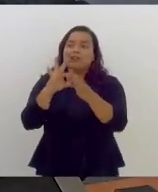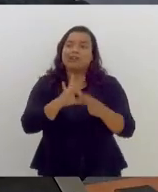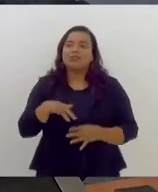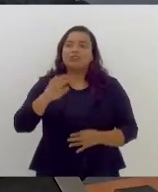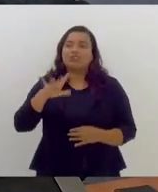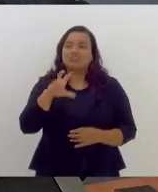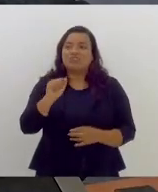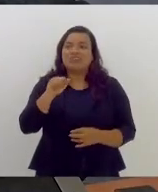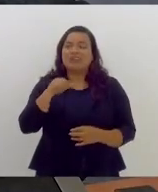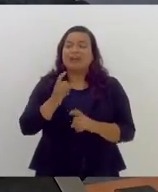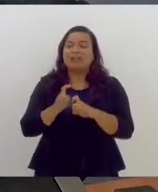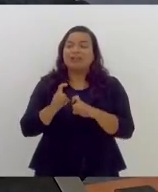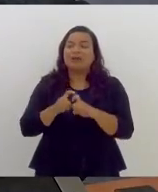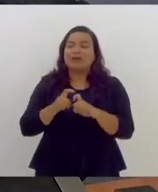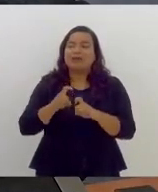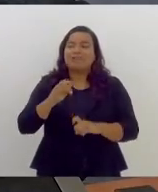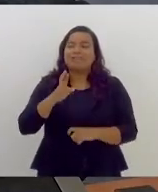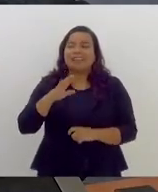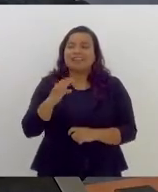Horta.